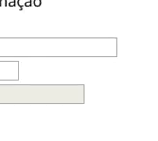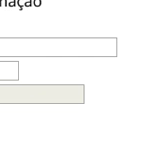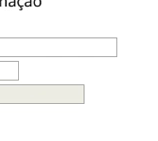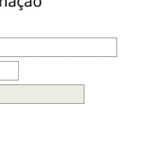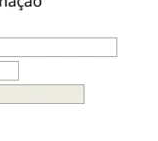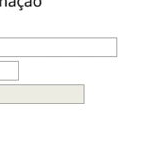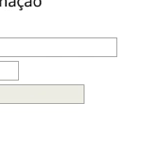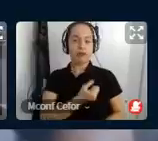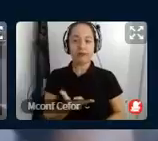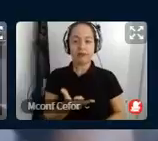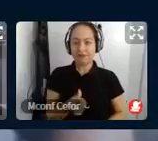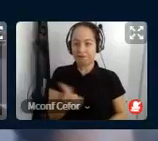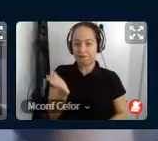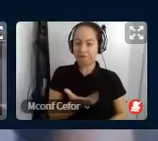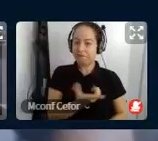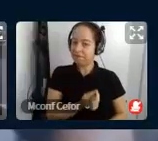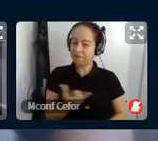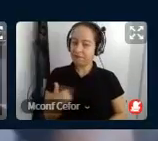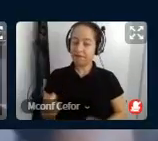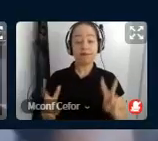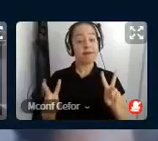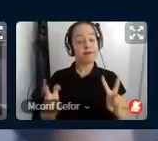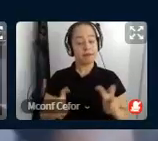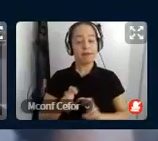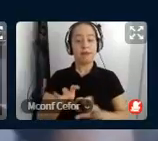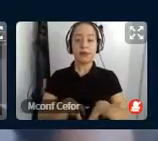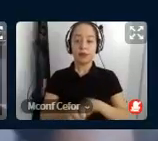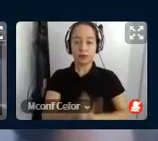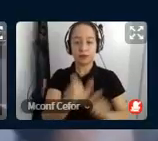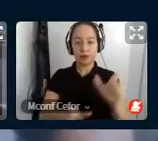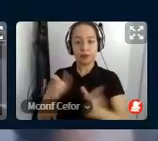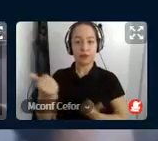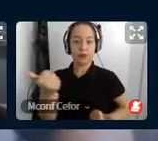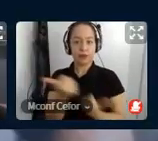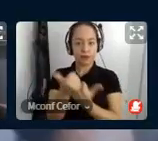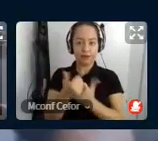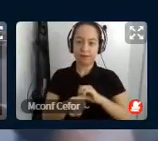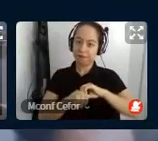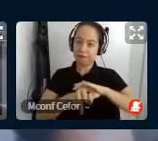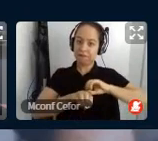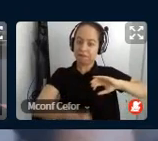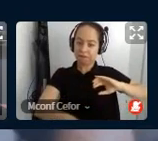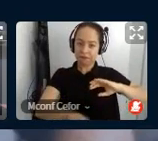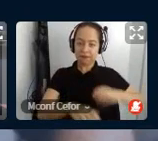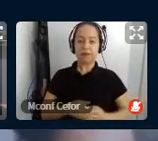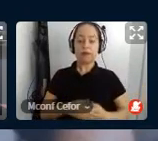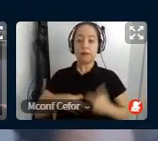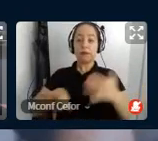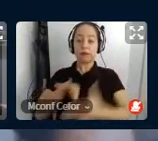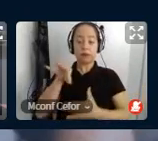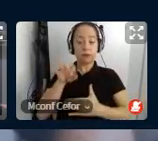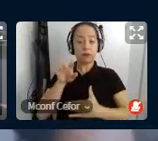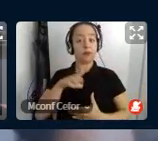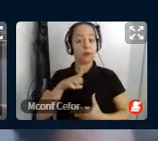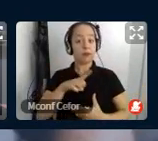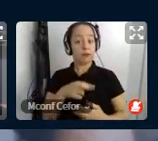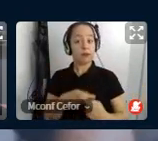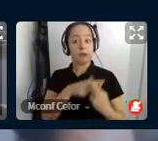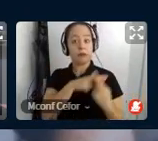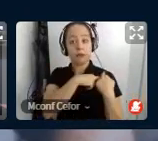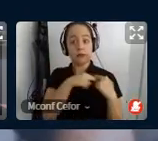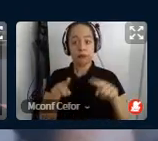de 2020, formação de tutores para educação à distância. O sorteio ocorrerá sobre a responsabilidade